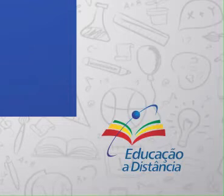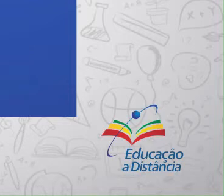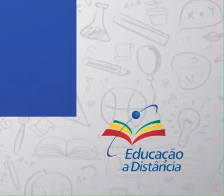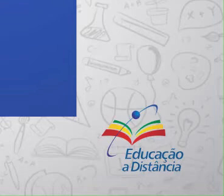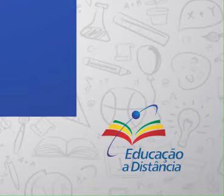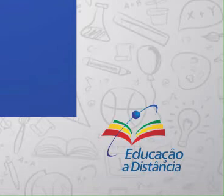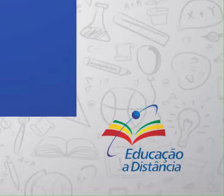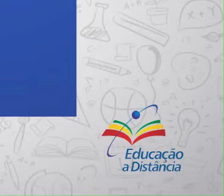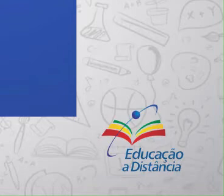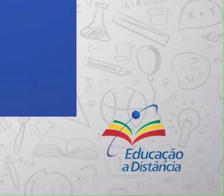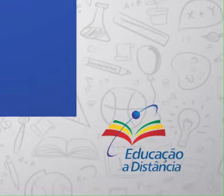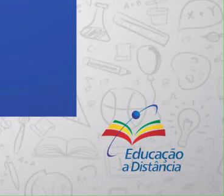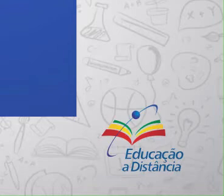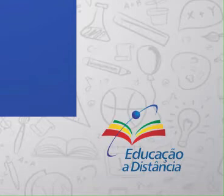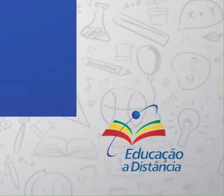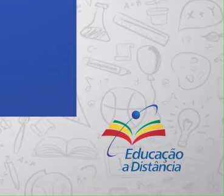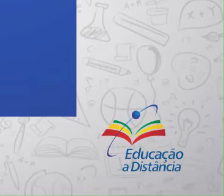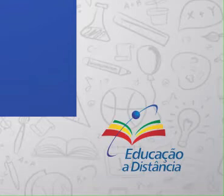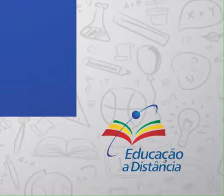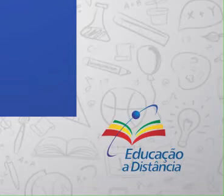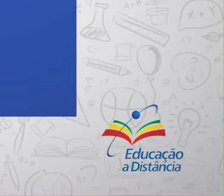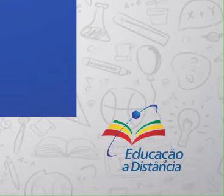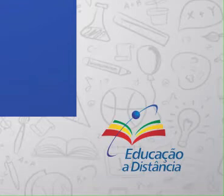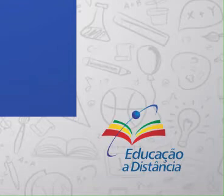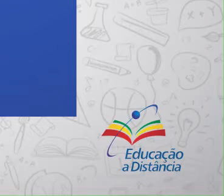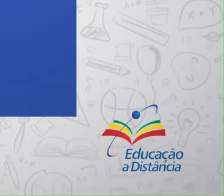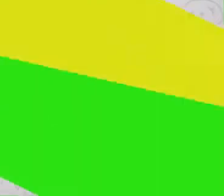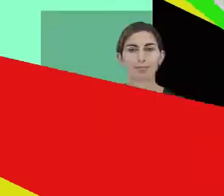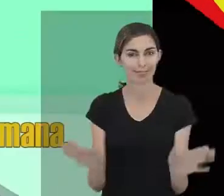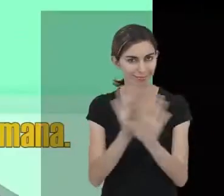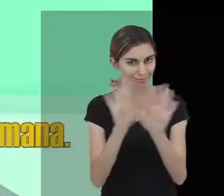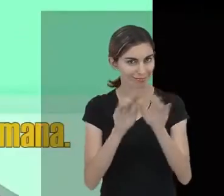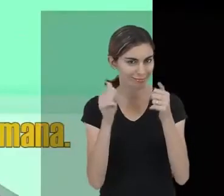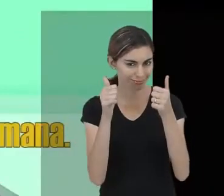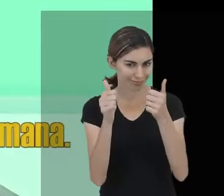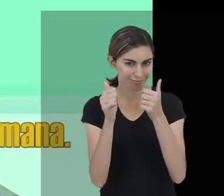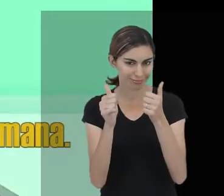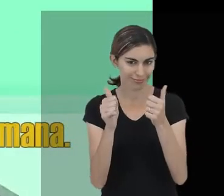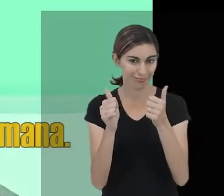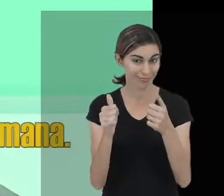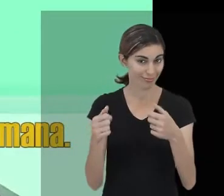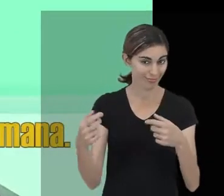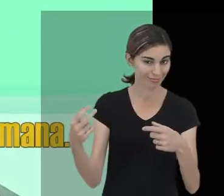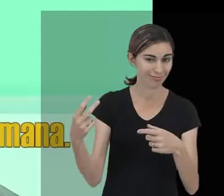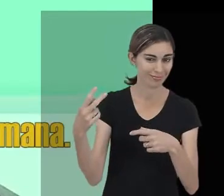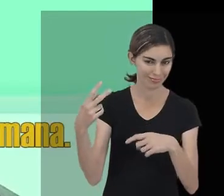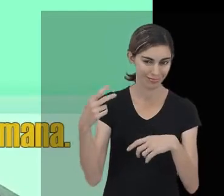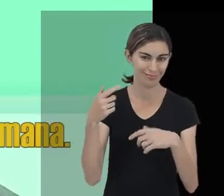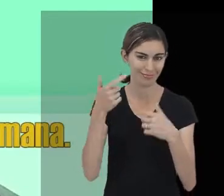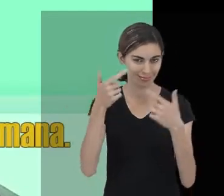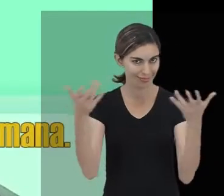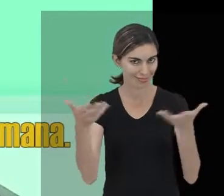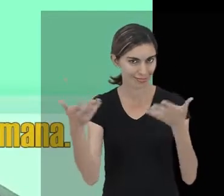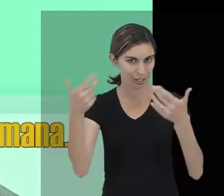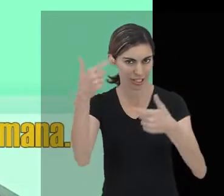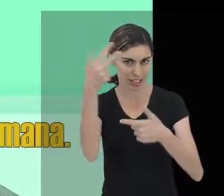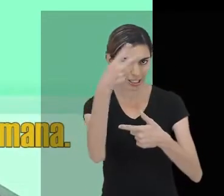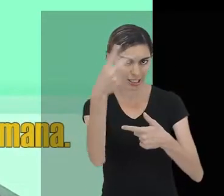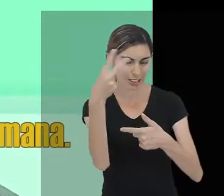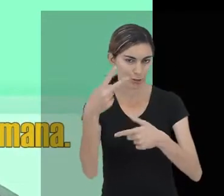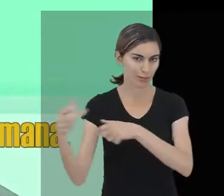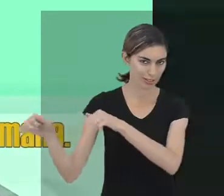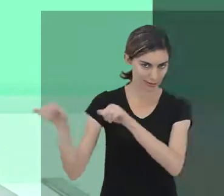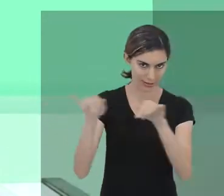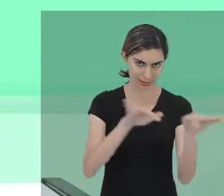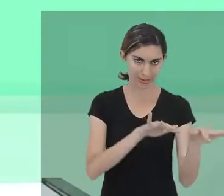de leitura e produção de textos em língua inglesa. Hello people, welcome to the second week. Bem-vindos à